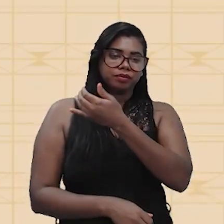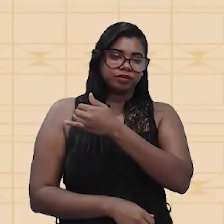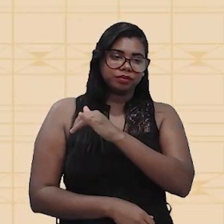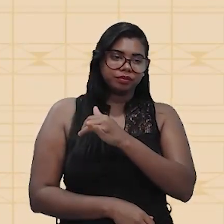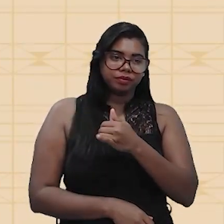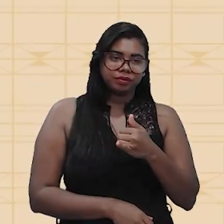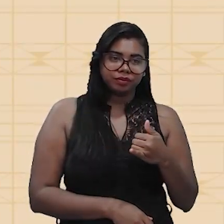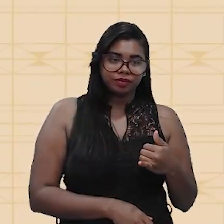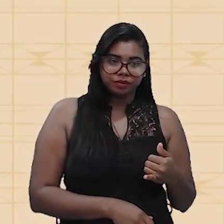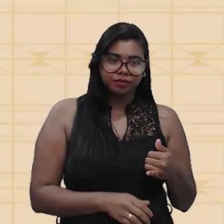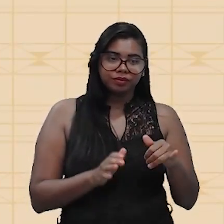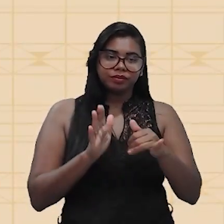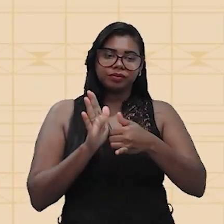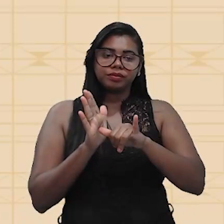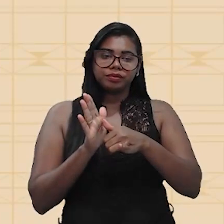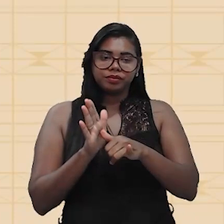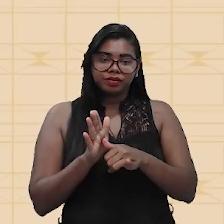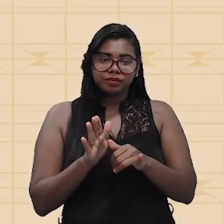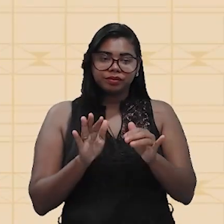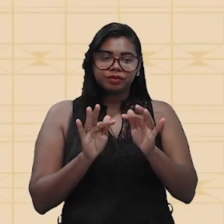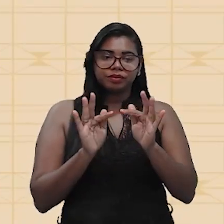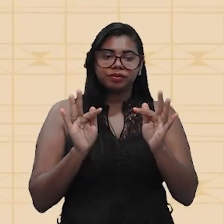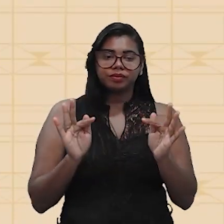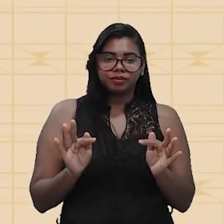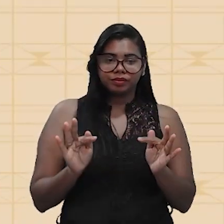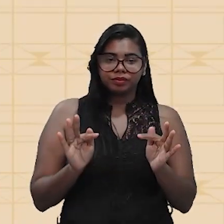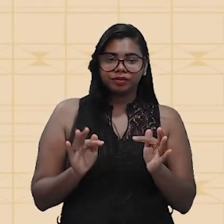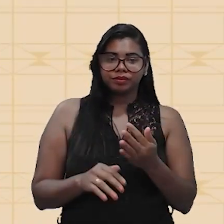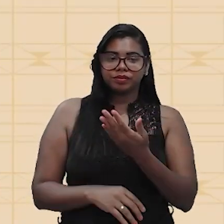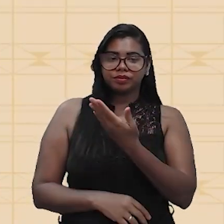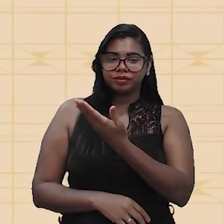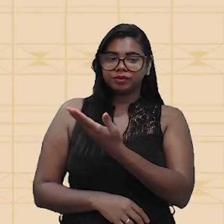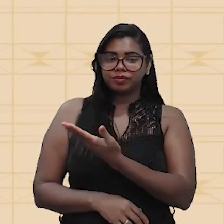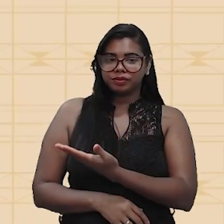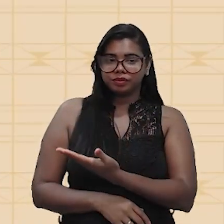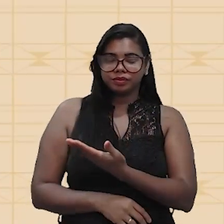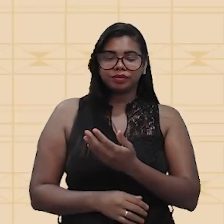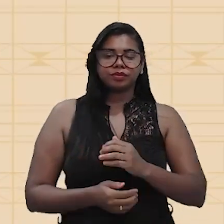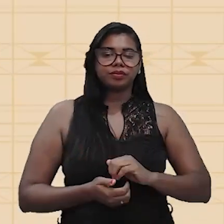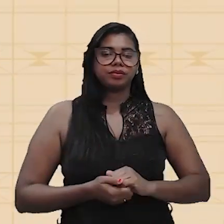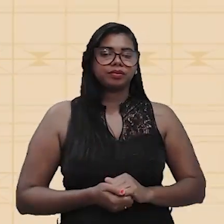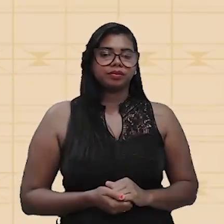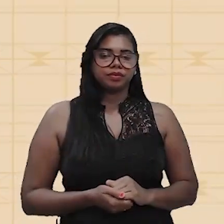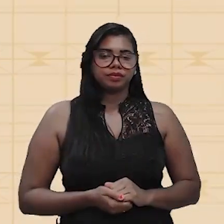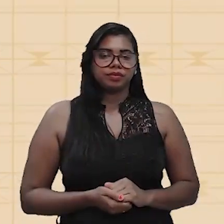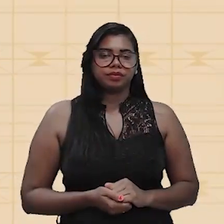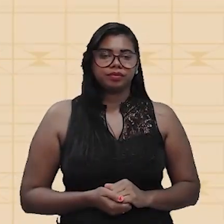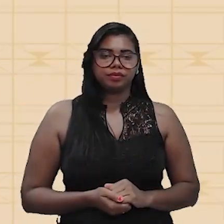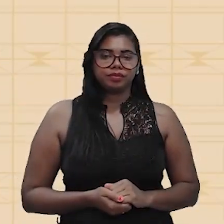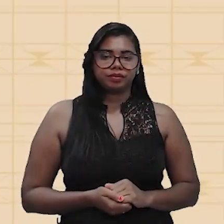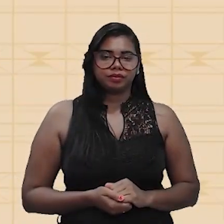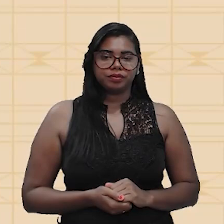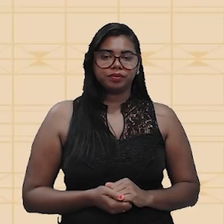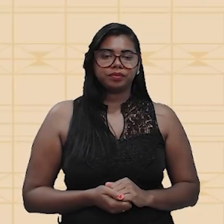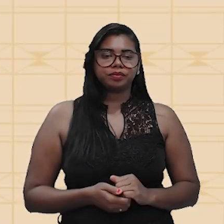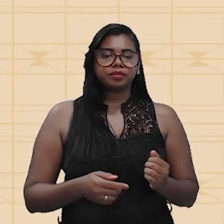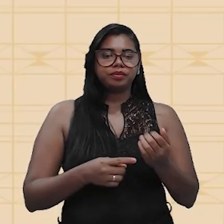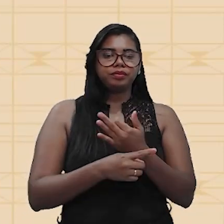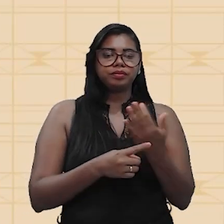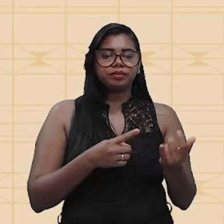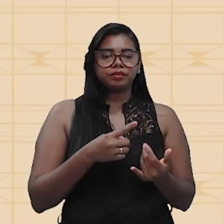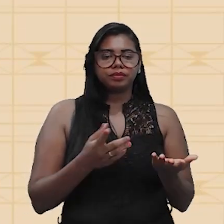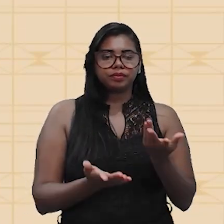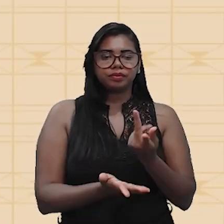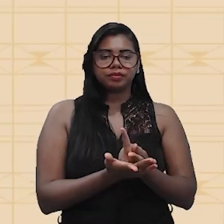estão com a função dissipativa. Eles estão se dissipando junto, por isso que a DDP aumenta. O que vai acontecer é que o